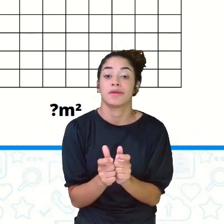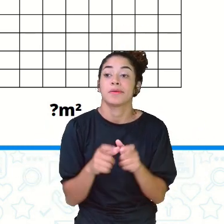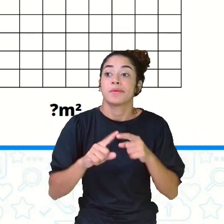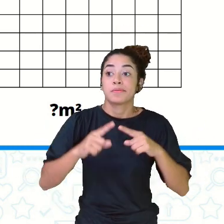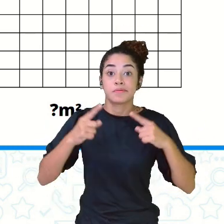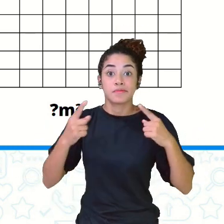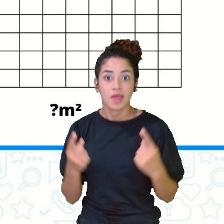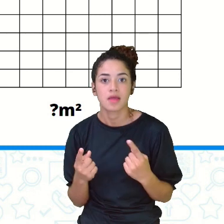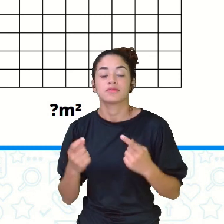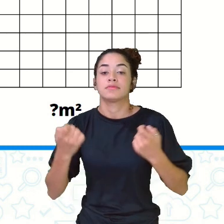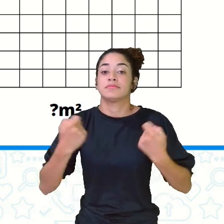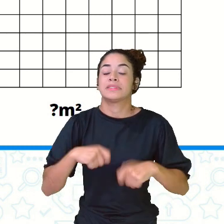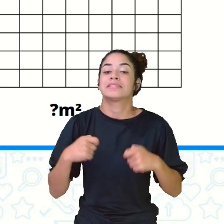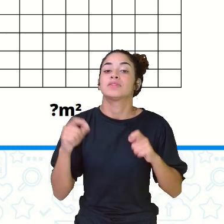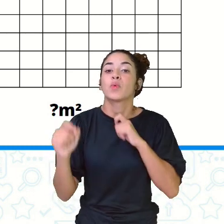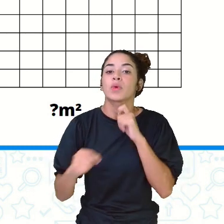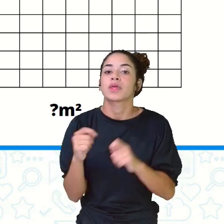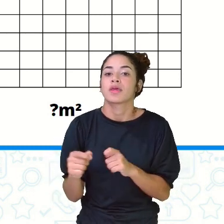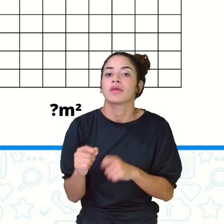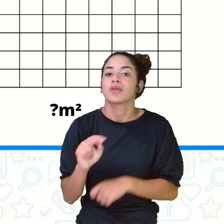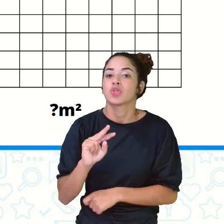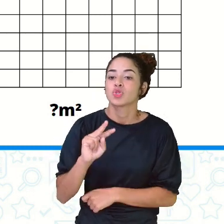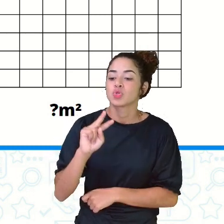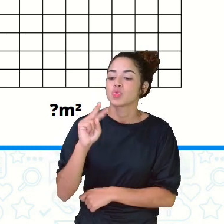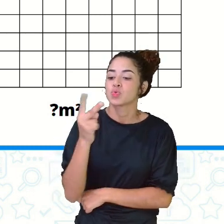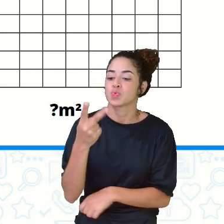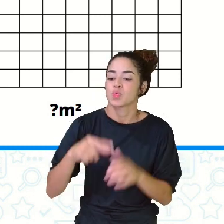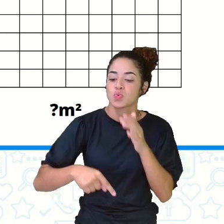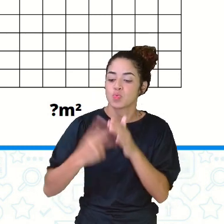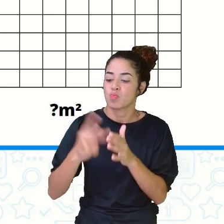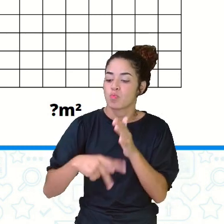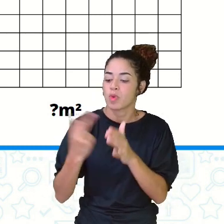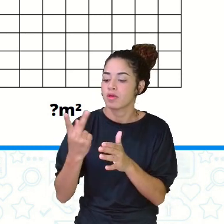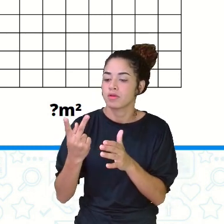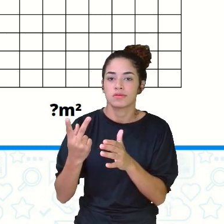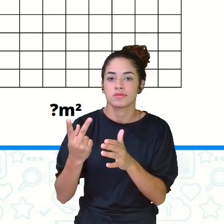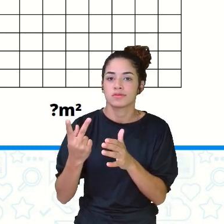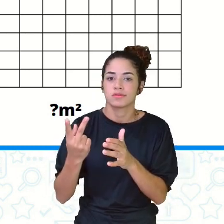que fique 2 vezes menor.